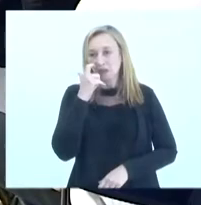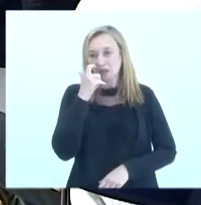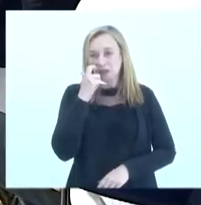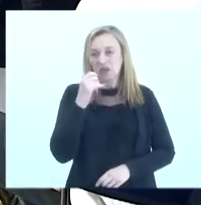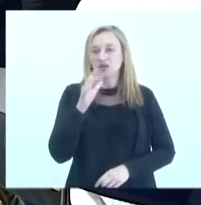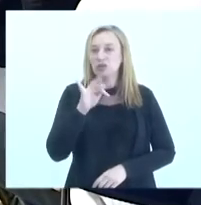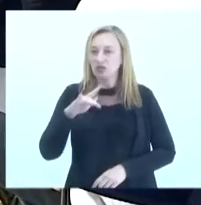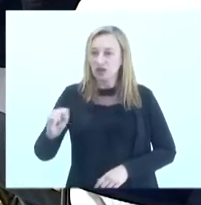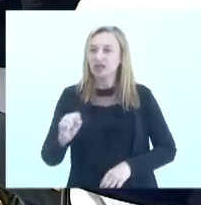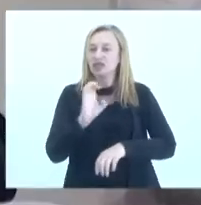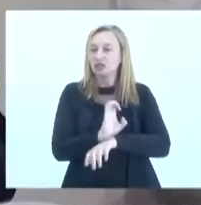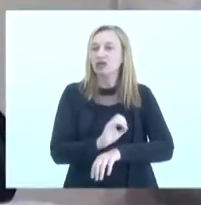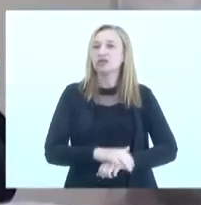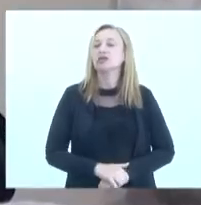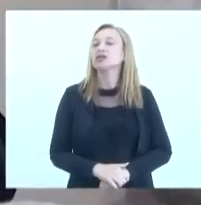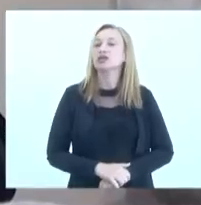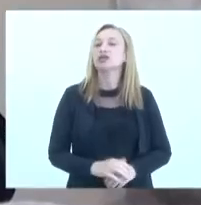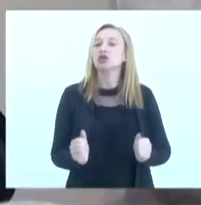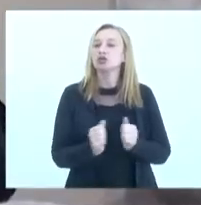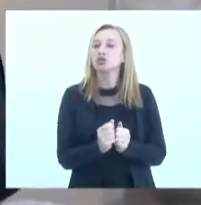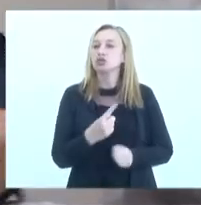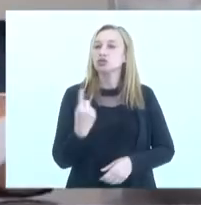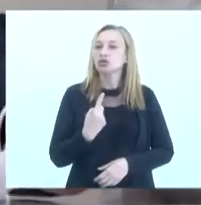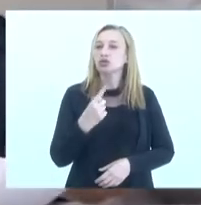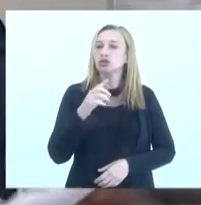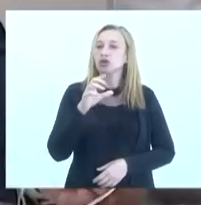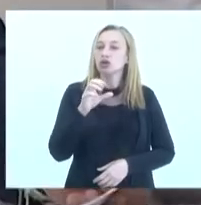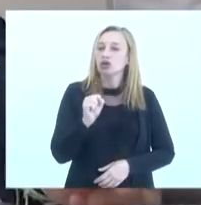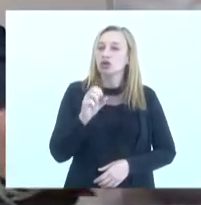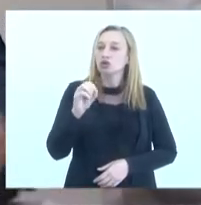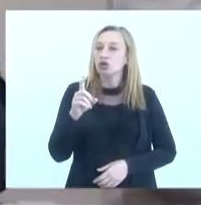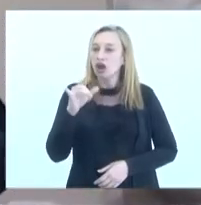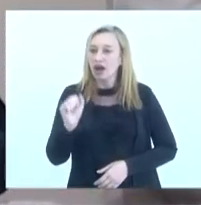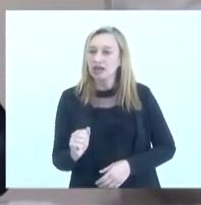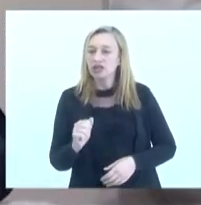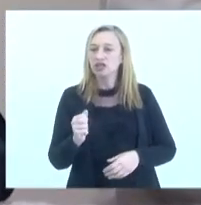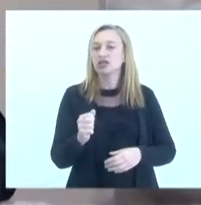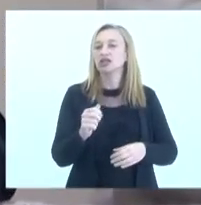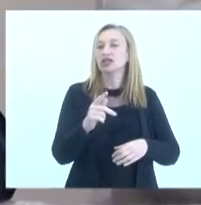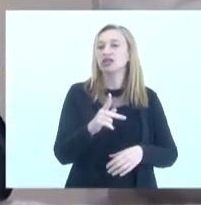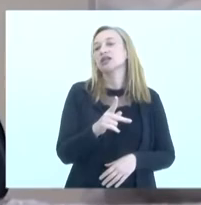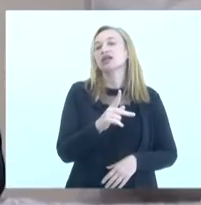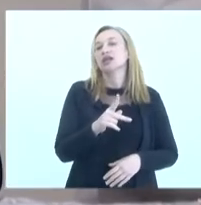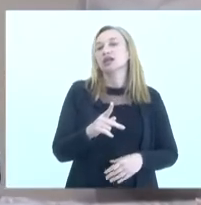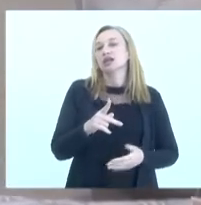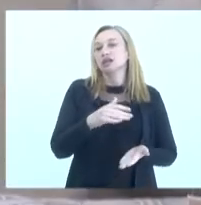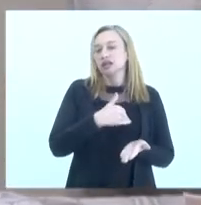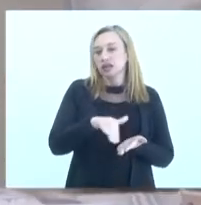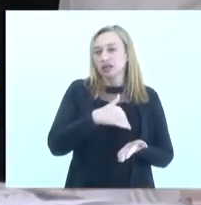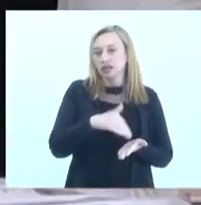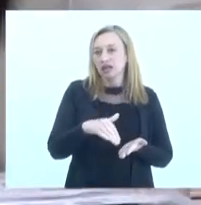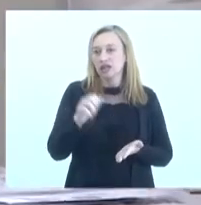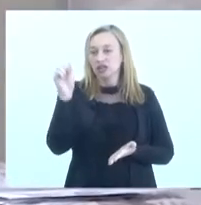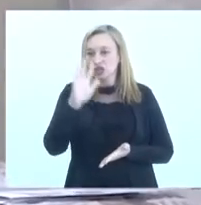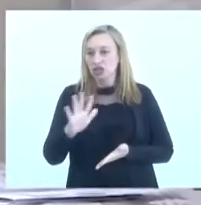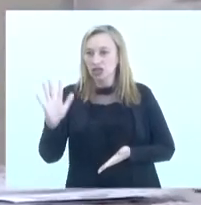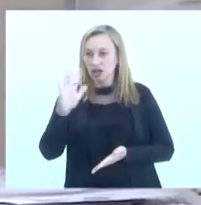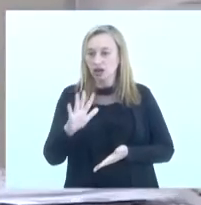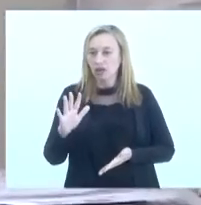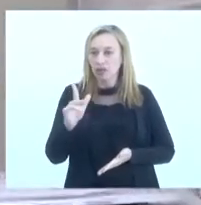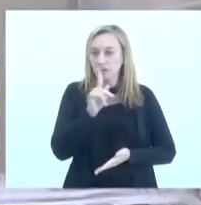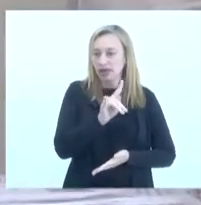sobre o FIES estadual. Estão conosco também a Solange, secretária-geral do PT de Volta Redonda, do meu partido,